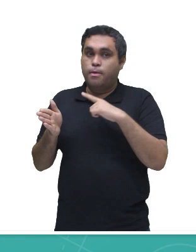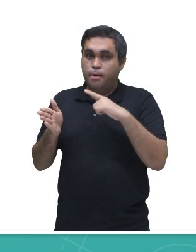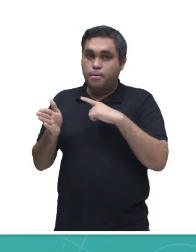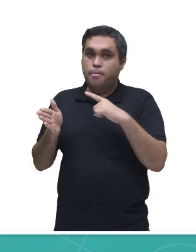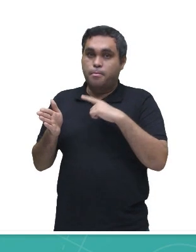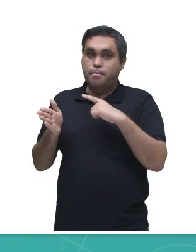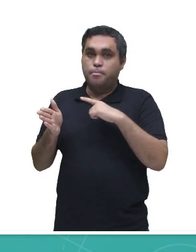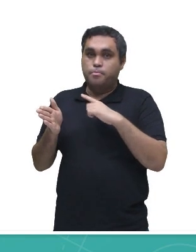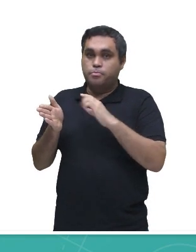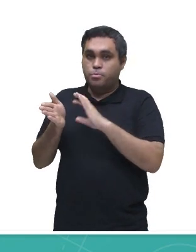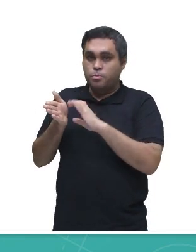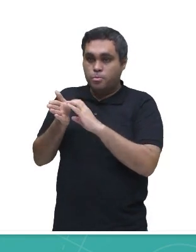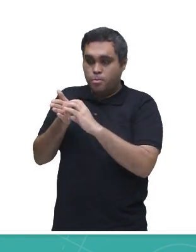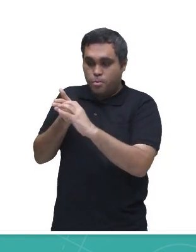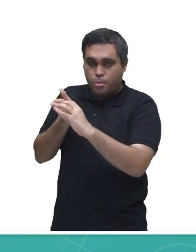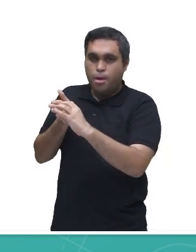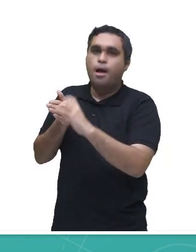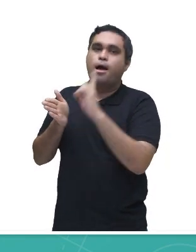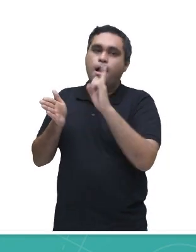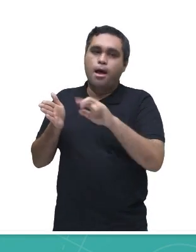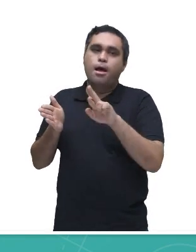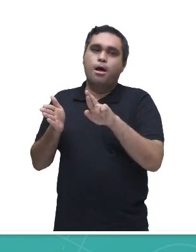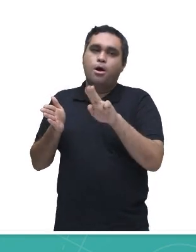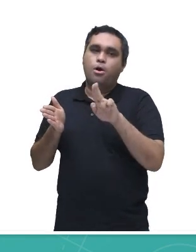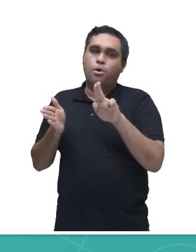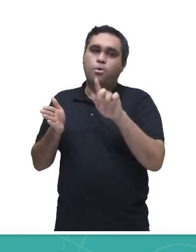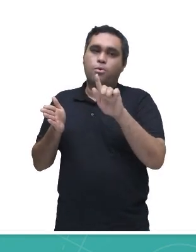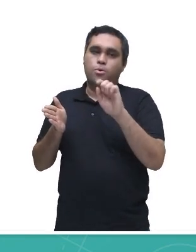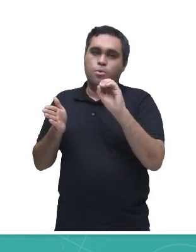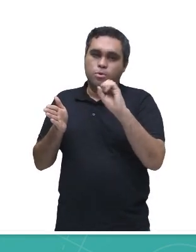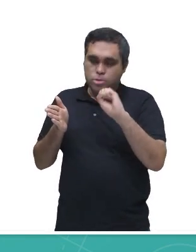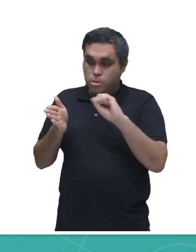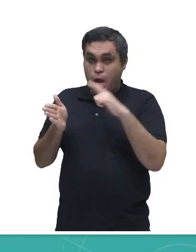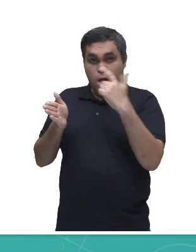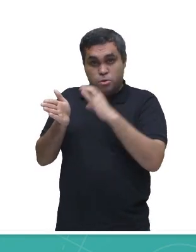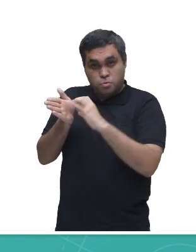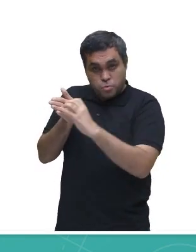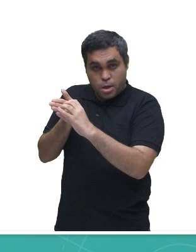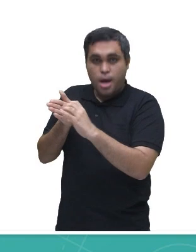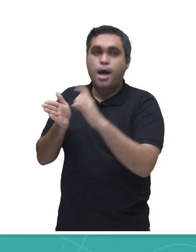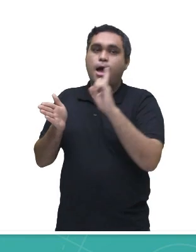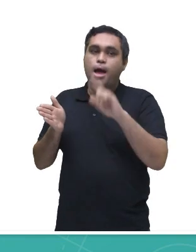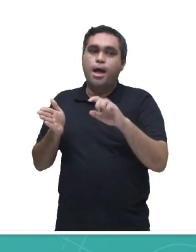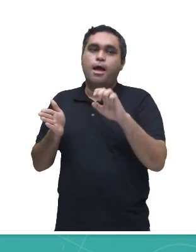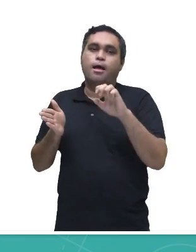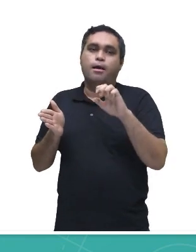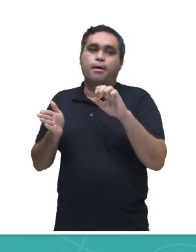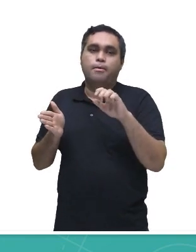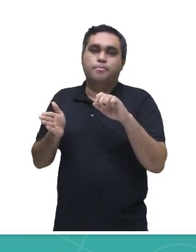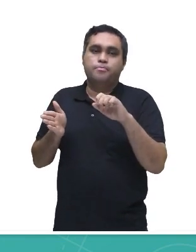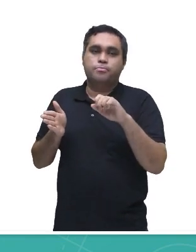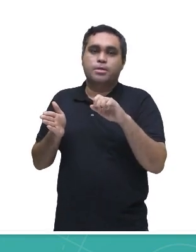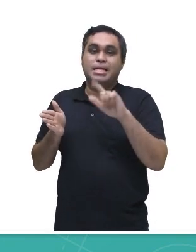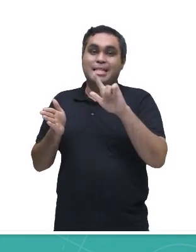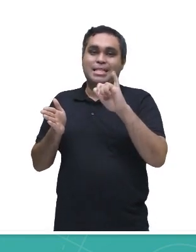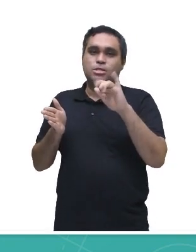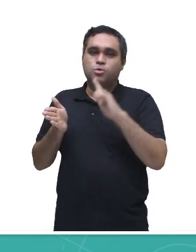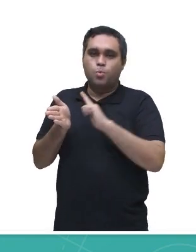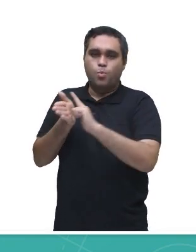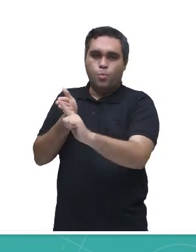retículo endoplasmático rugoso. Não teve ribossomos, é o retículo endoplasmático liso. Muito